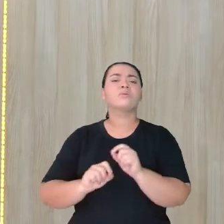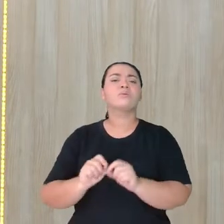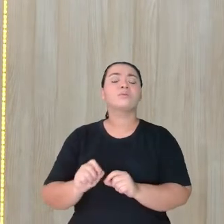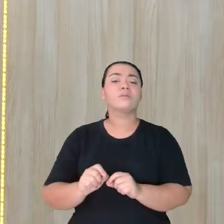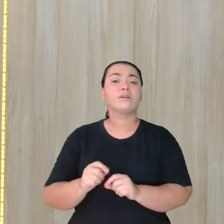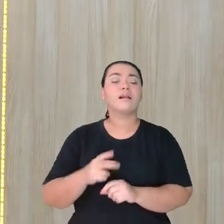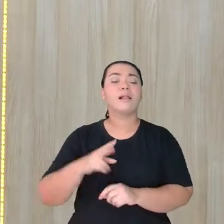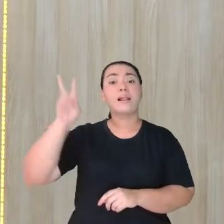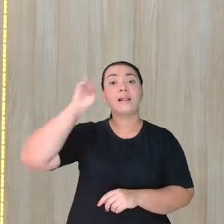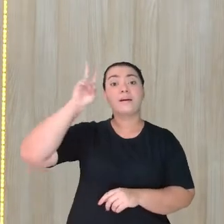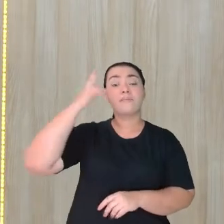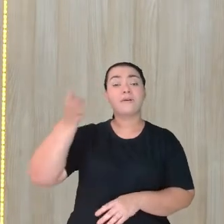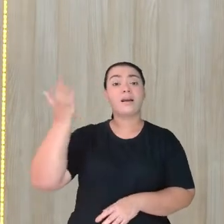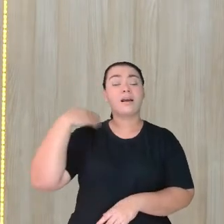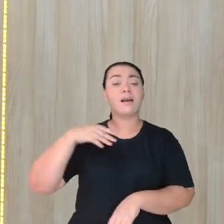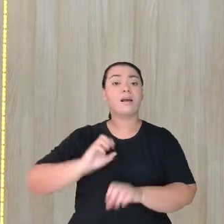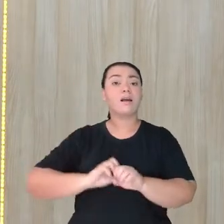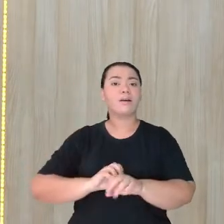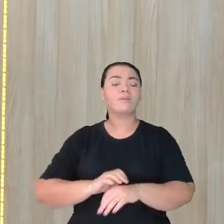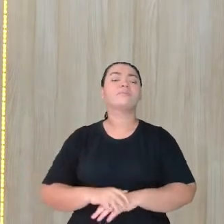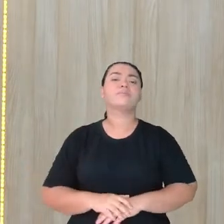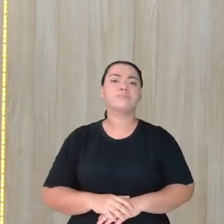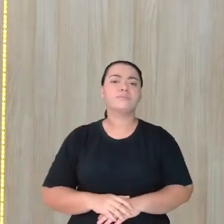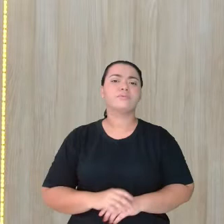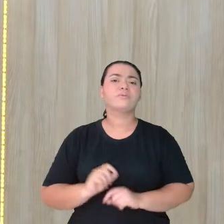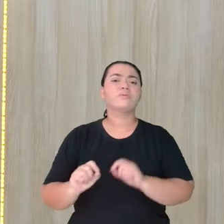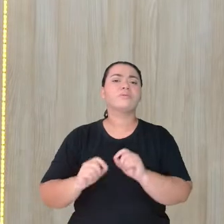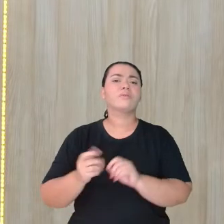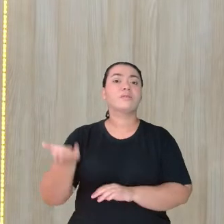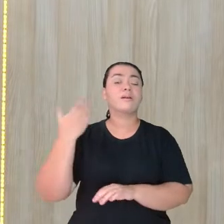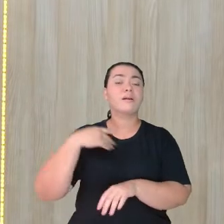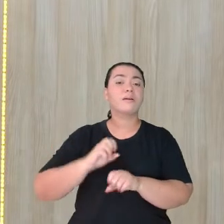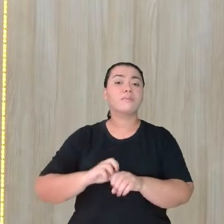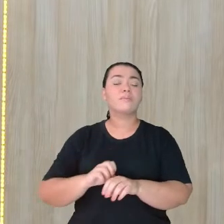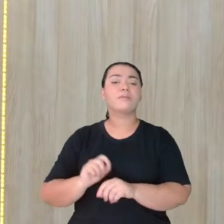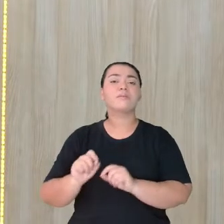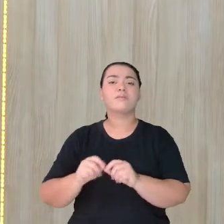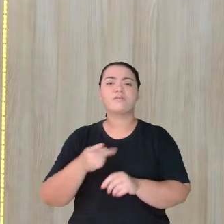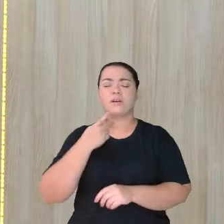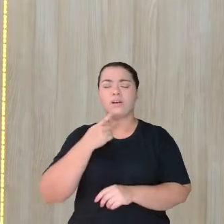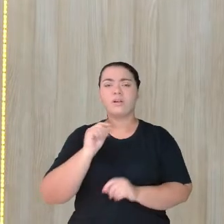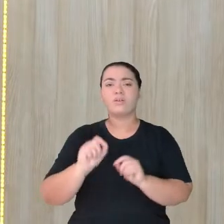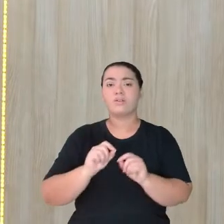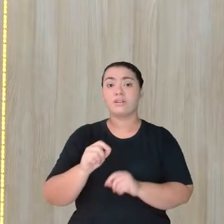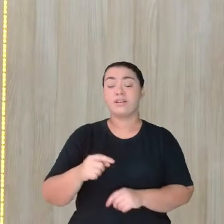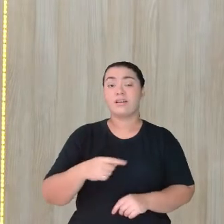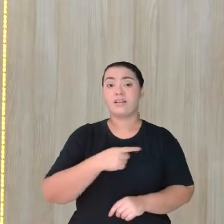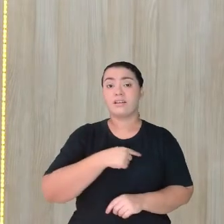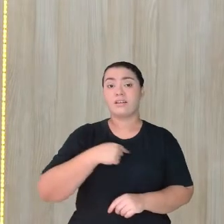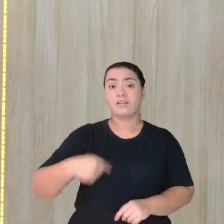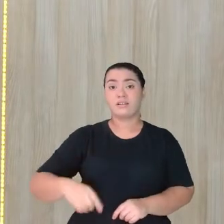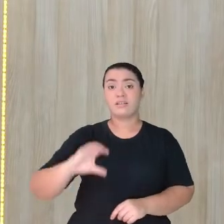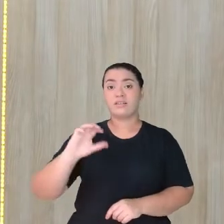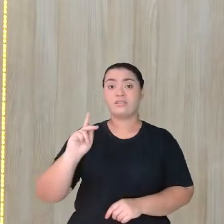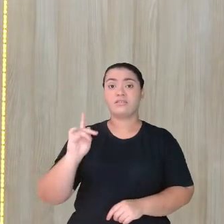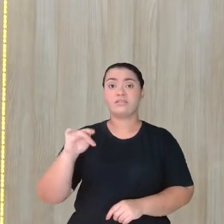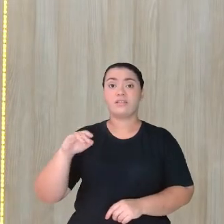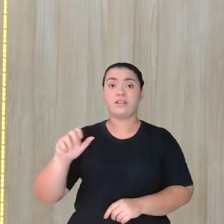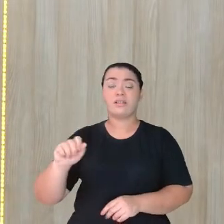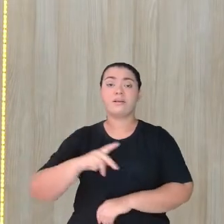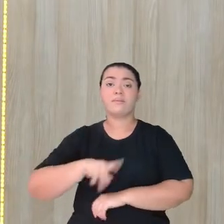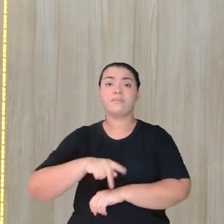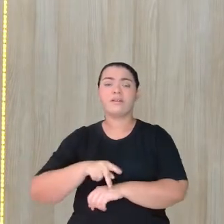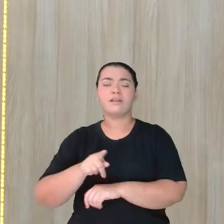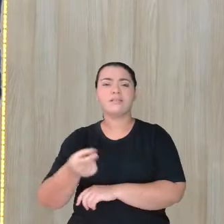viu na aula passada. Na aula passada a gente começou a falar sobre a China antiga. Então, o que é que a gente viu?